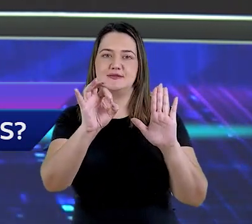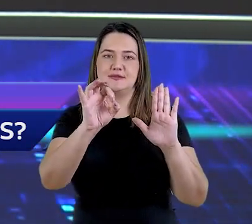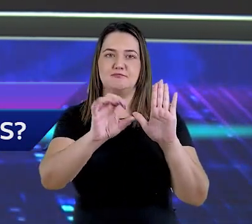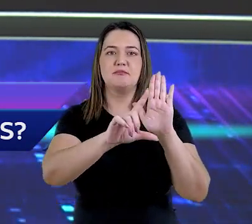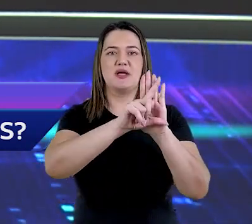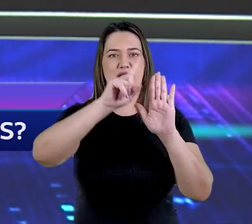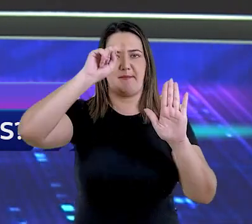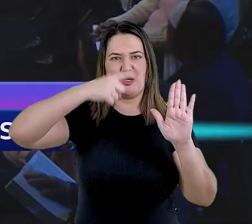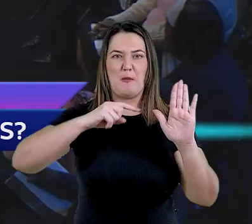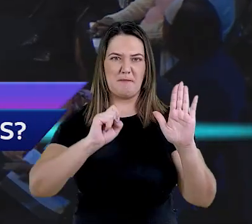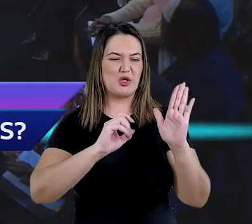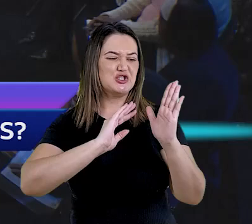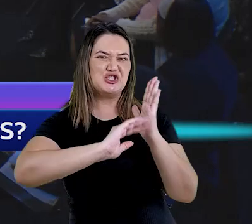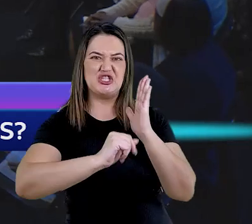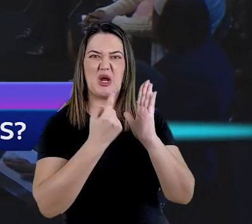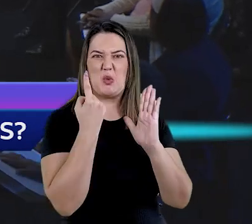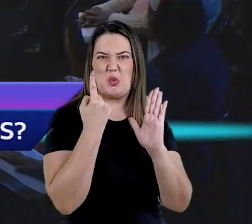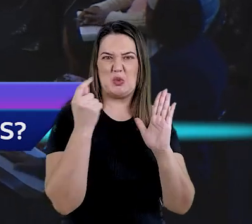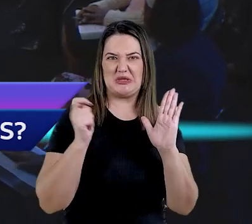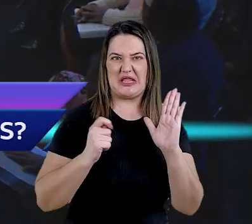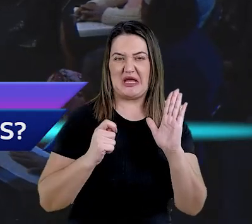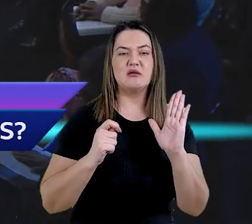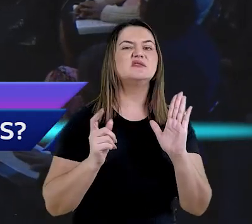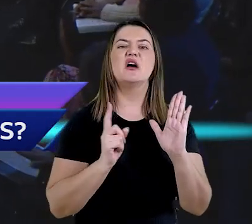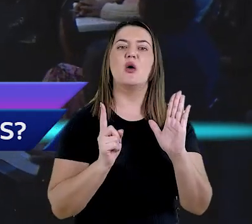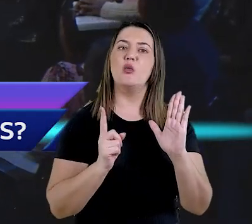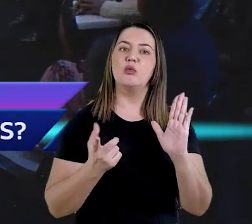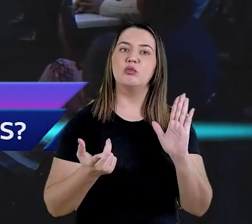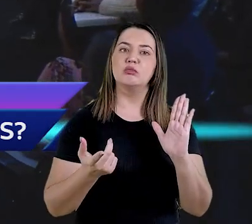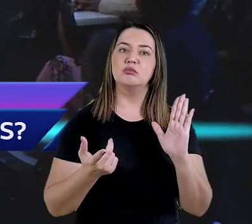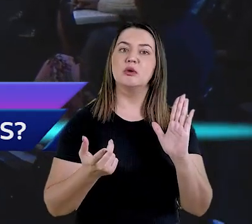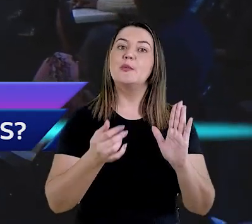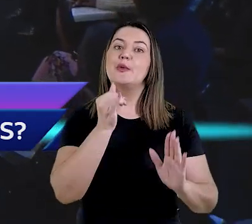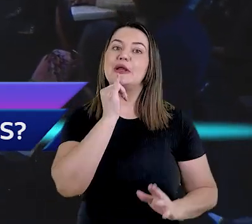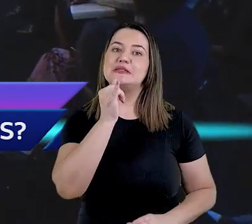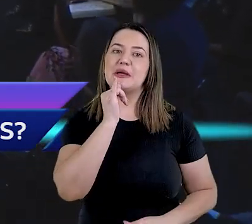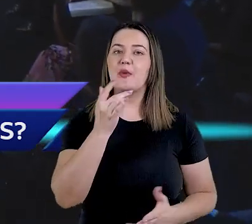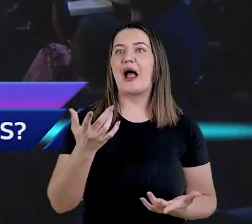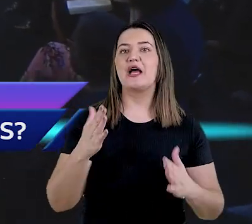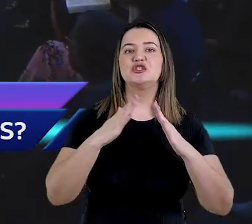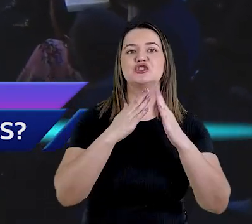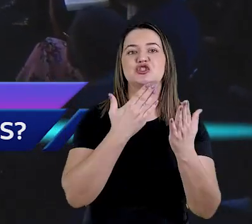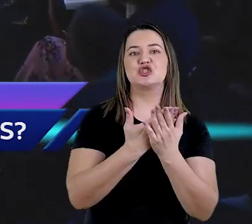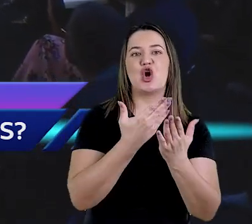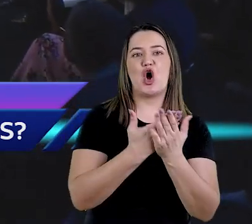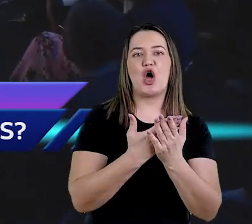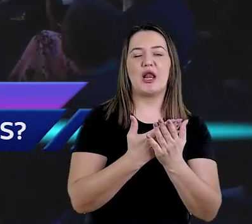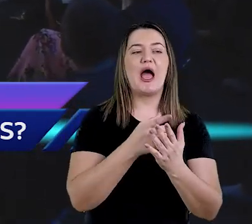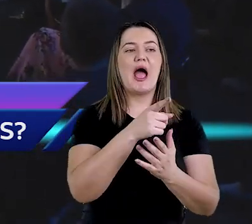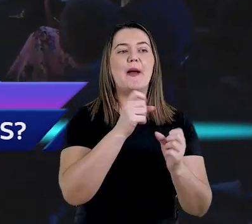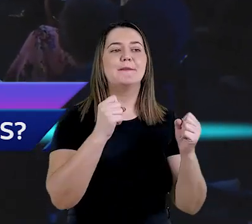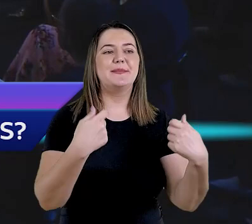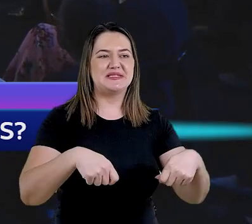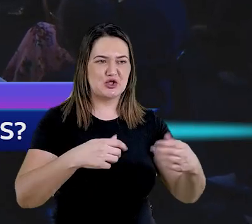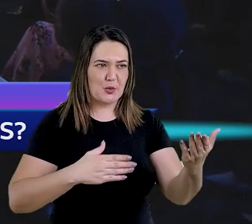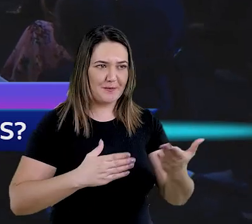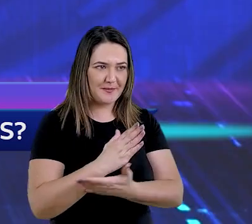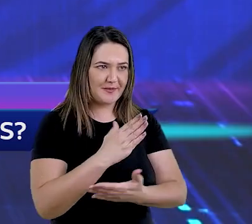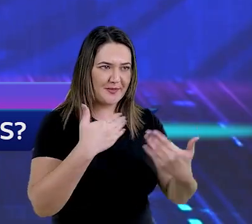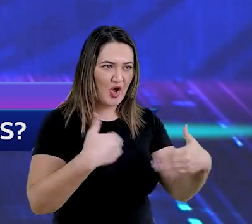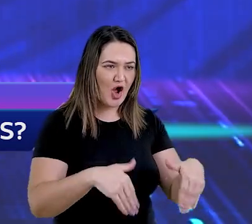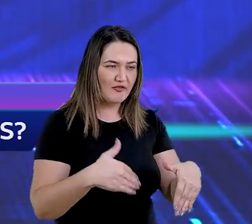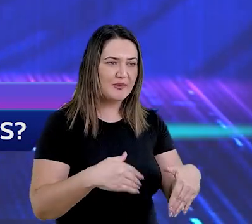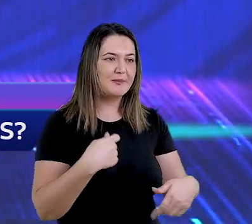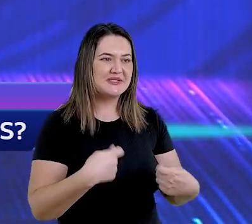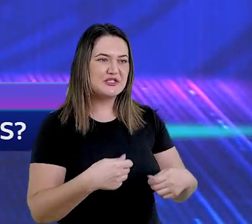pode escolher que mandamentos você quer. Não é como na escola. Você, na escola para passar a média é 6,5. Então você pega lá, então são